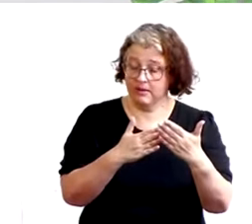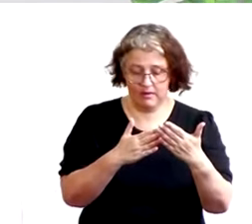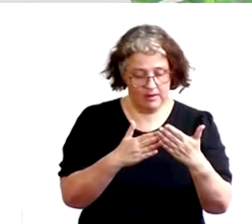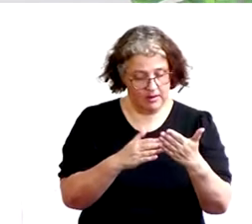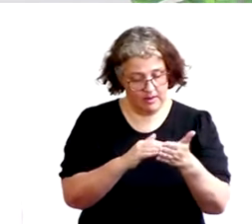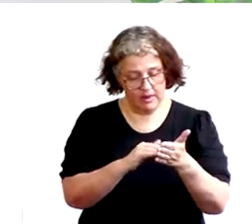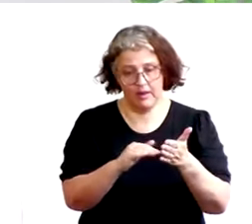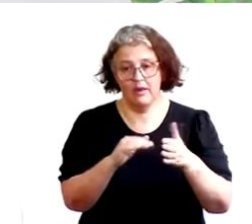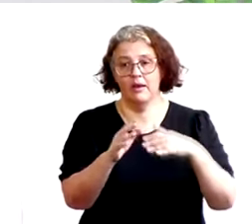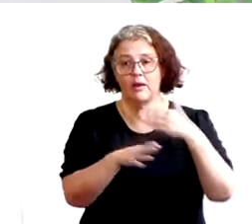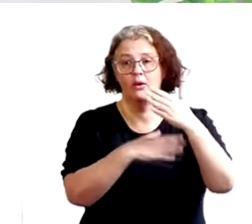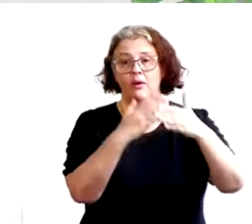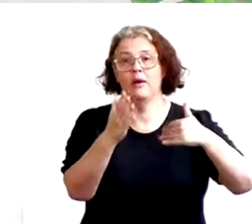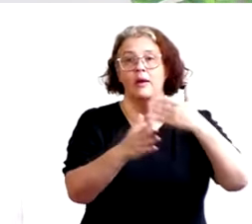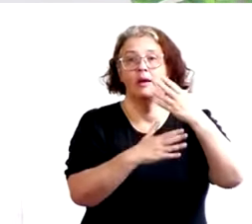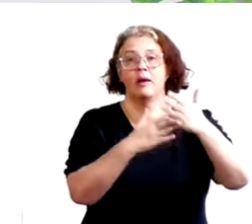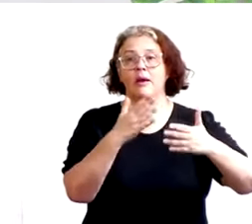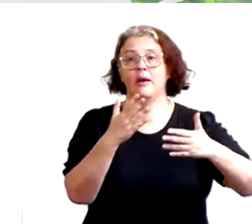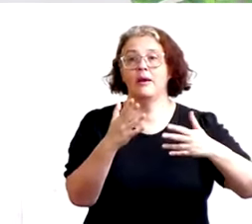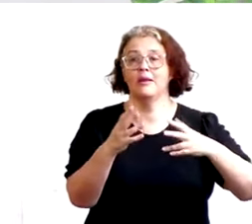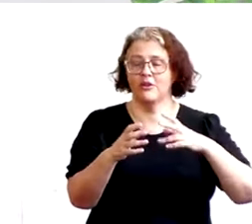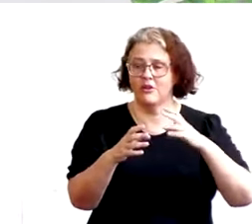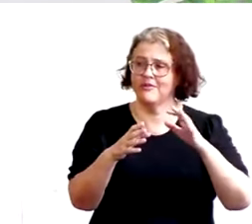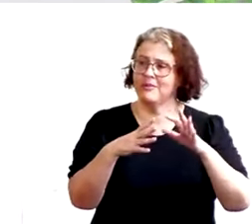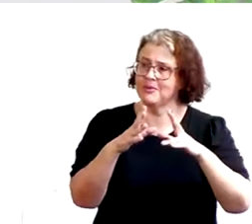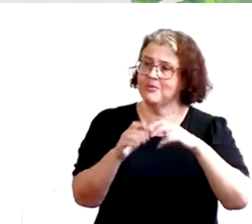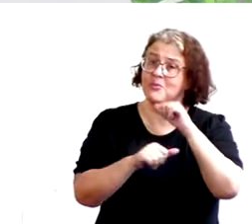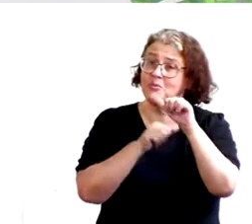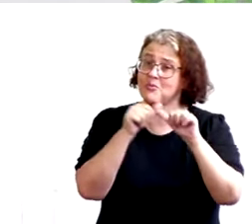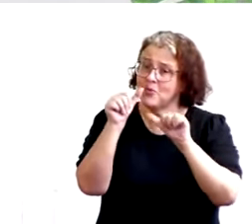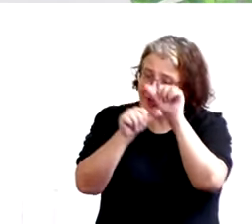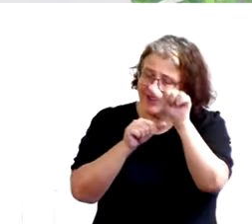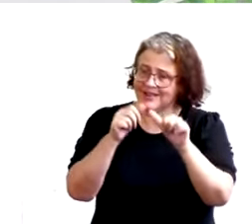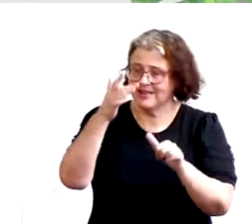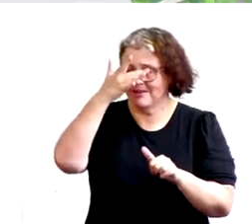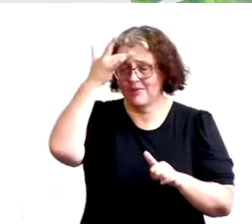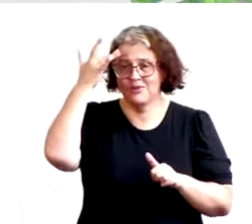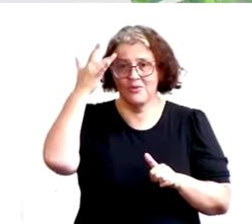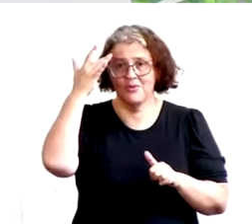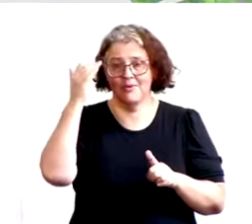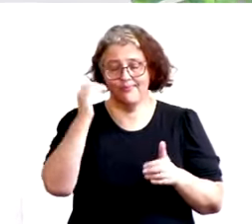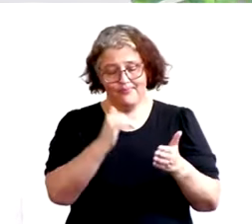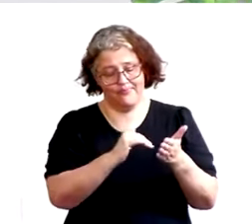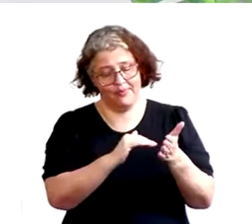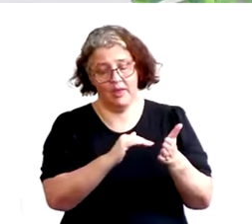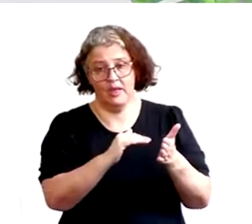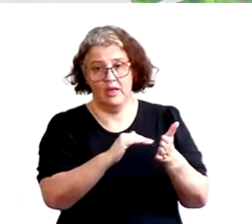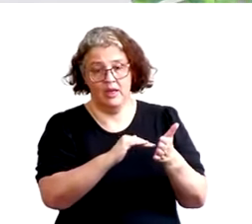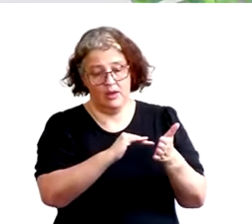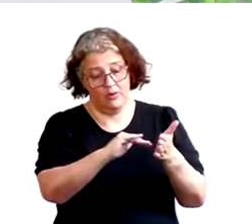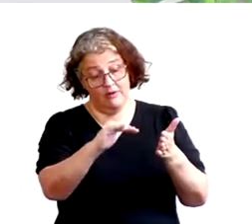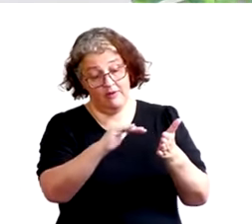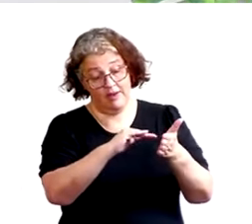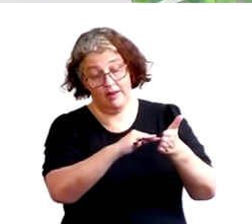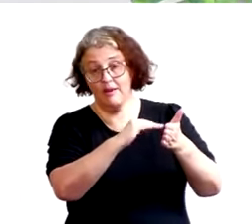o movimento da voz dentro do Salmos quando nós atingimos a metade deste texto